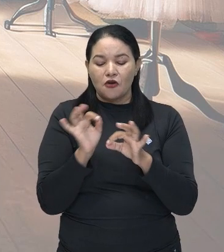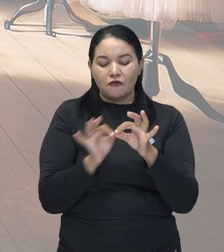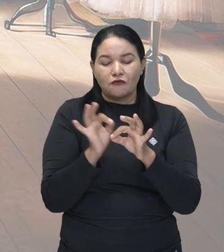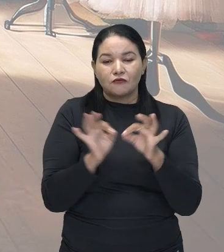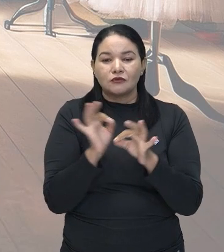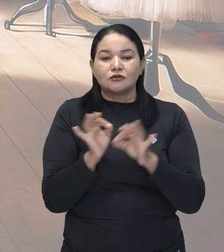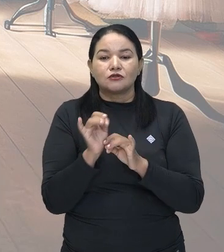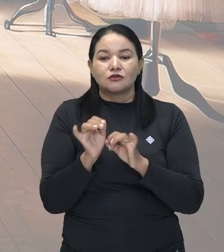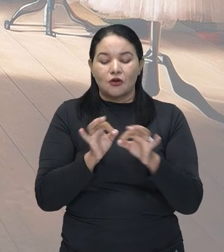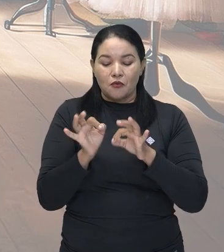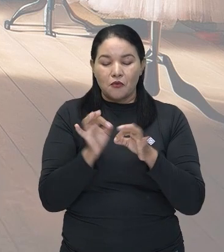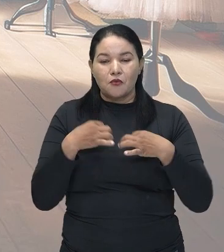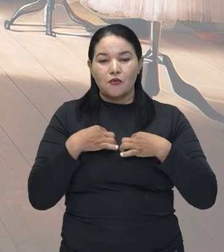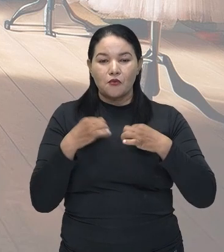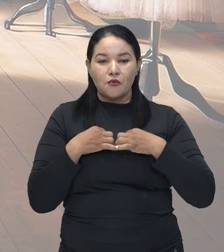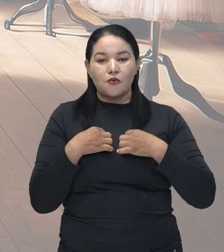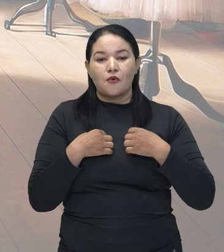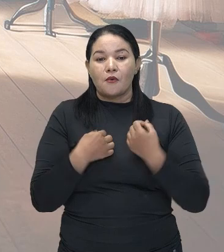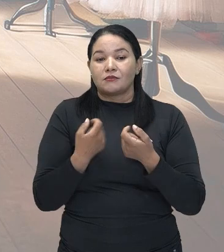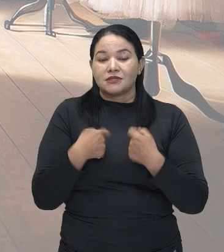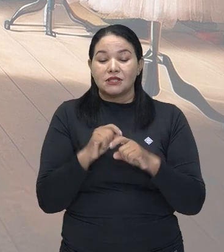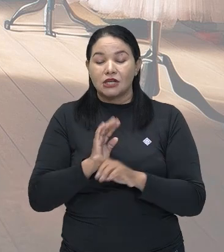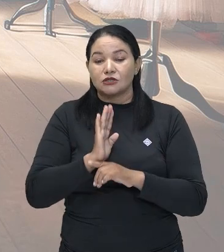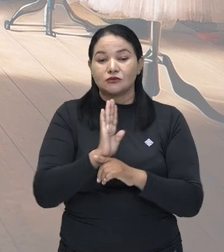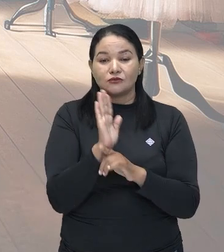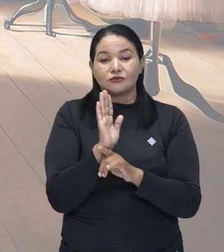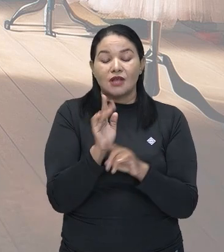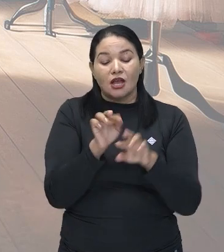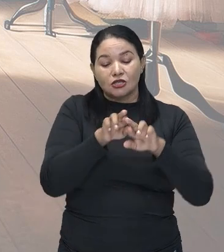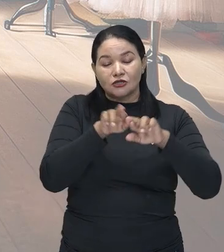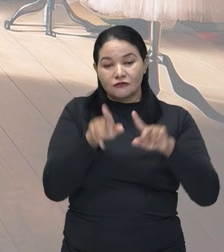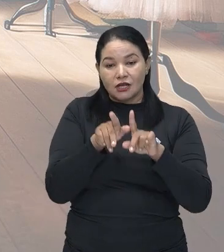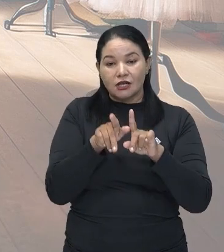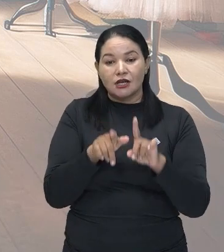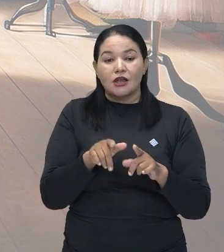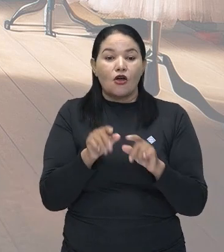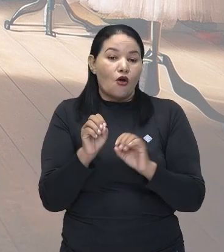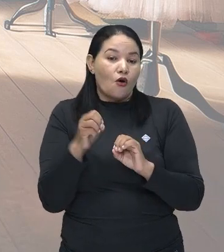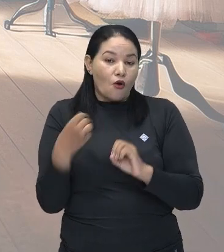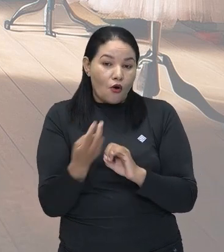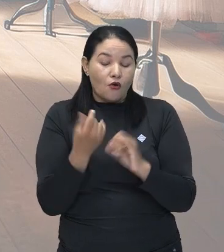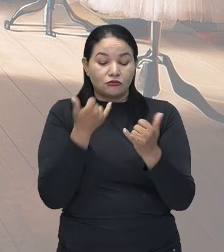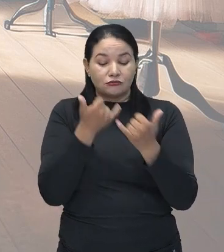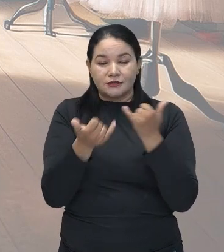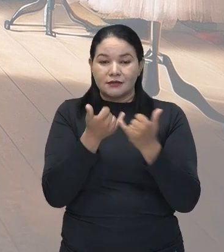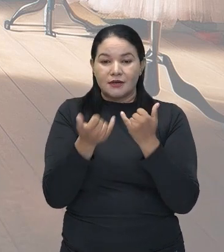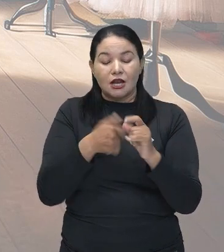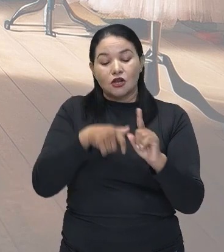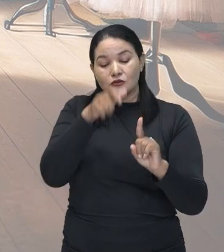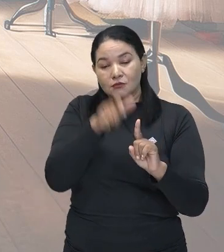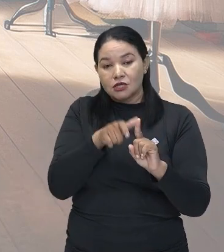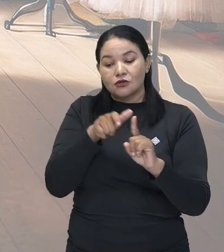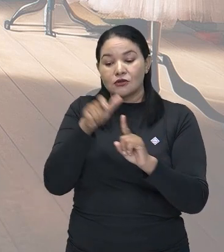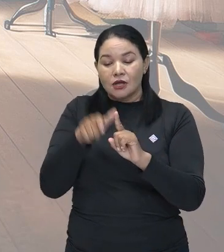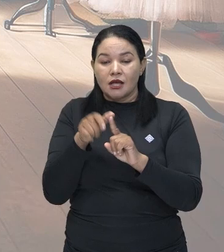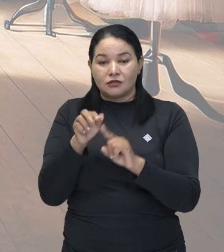narrativa ao ajudar a diferenciar ou a tornar semelhantes os personagens de